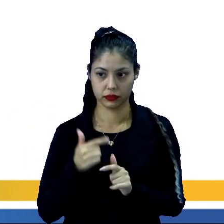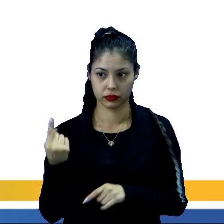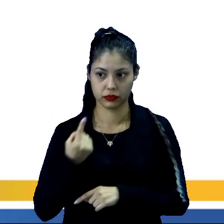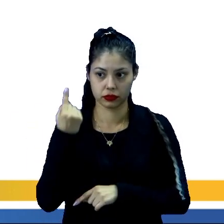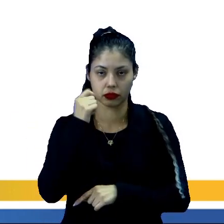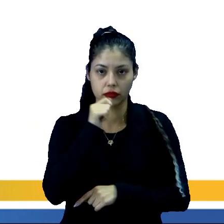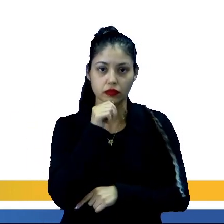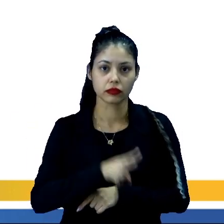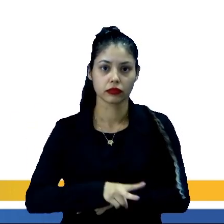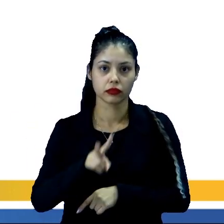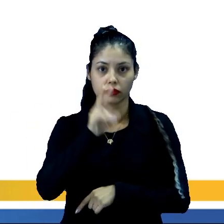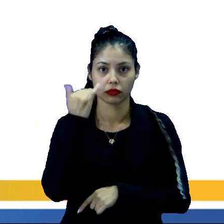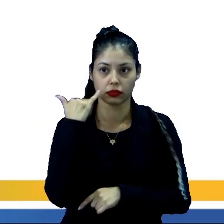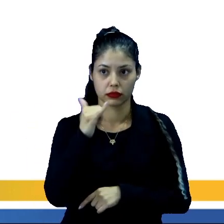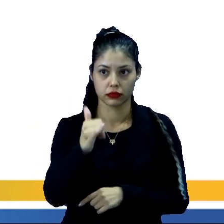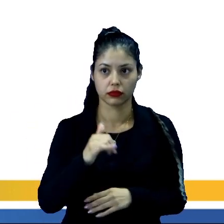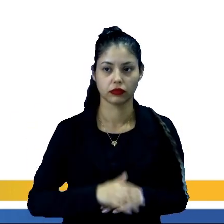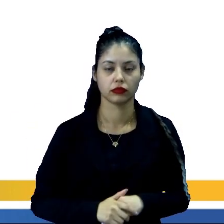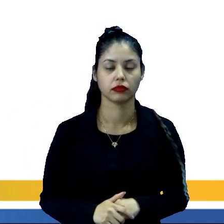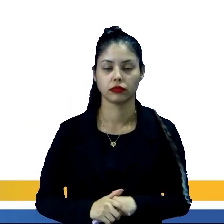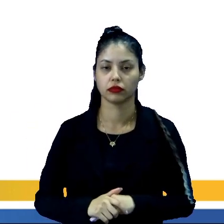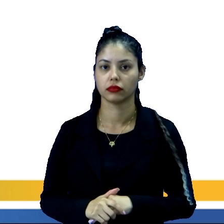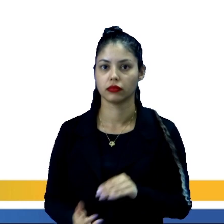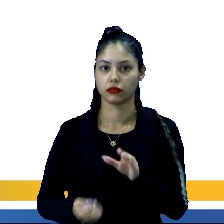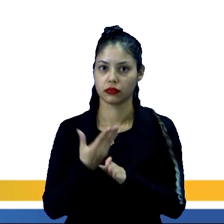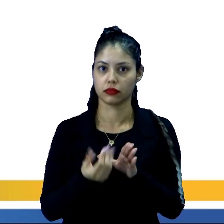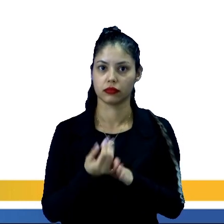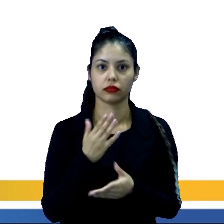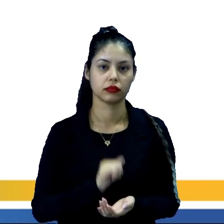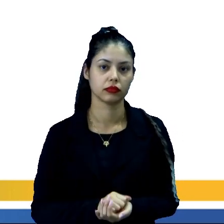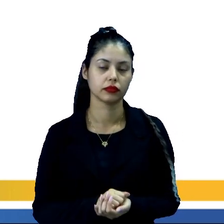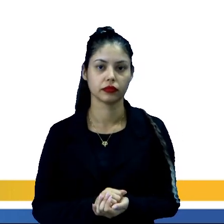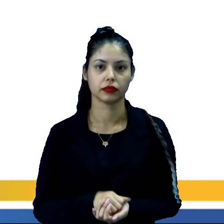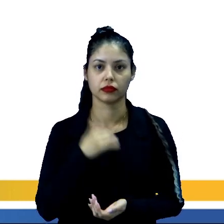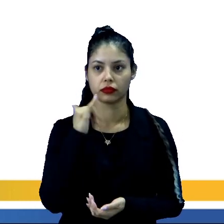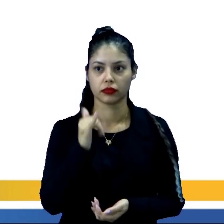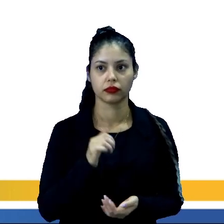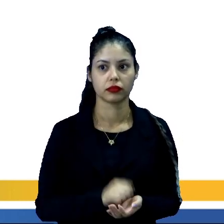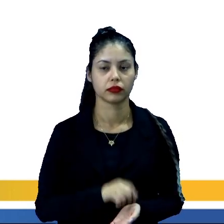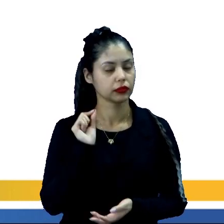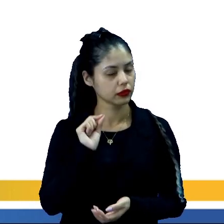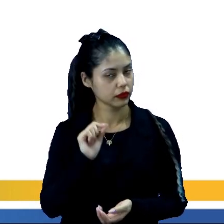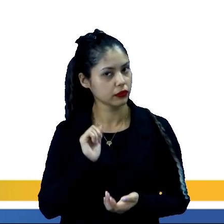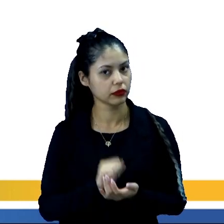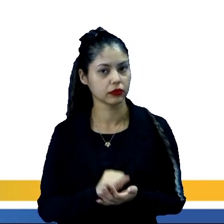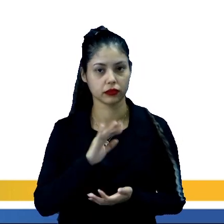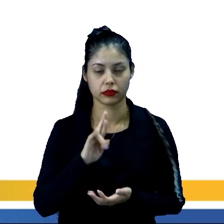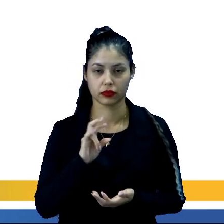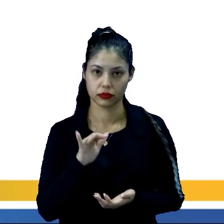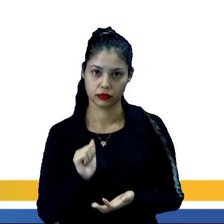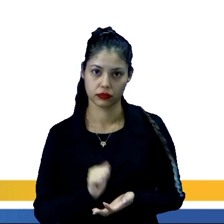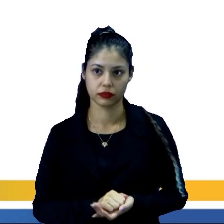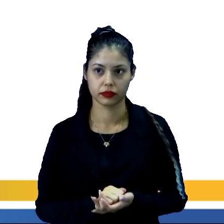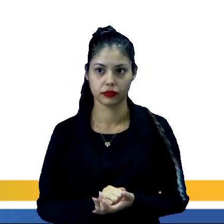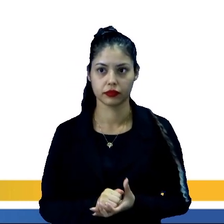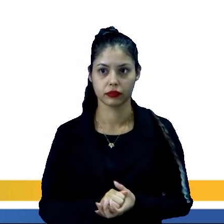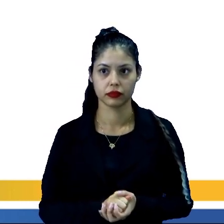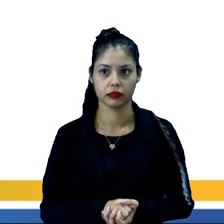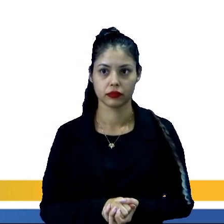alto valor energético, né? Que vai produzir ali a questão da energia, que seriam os carboidratos.